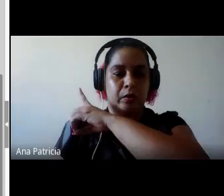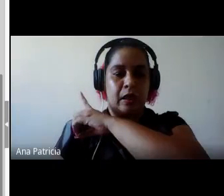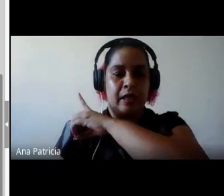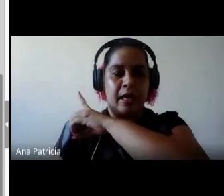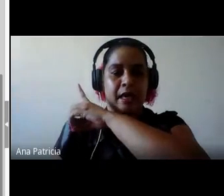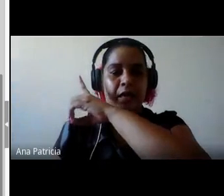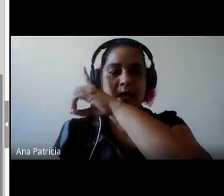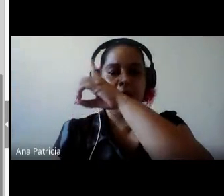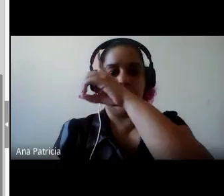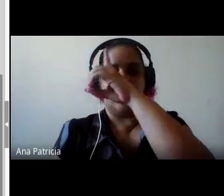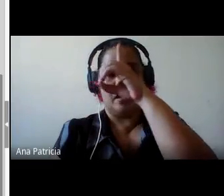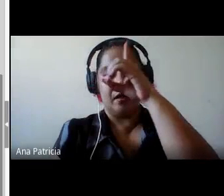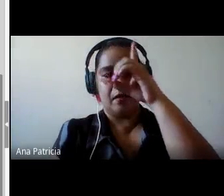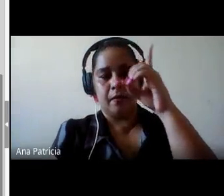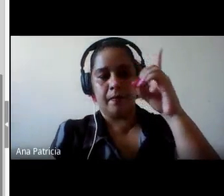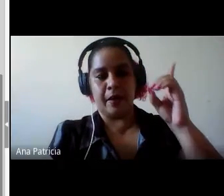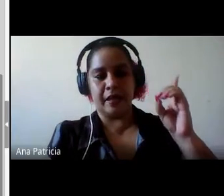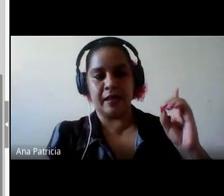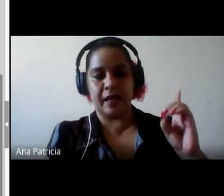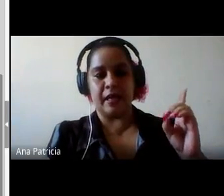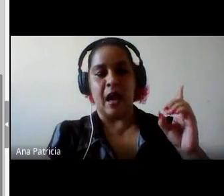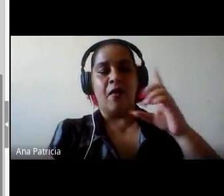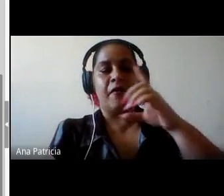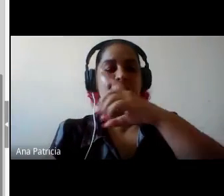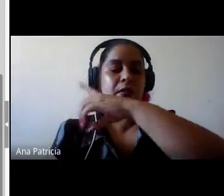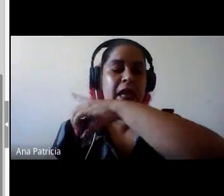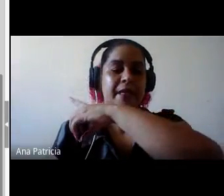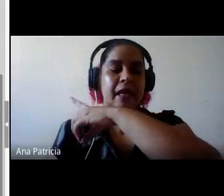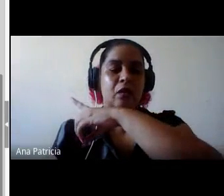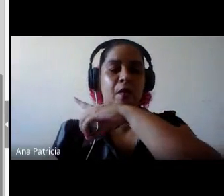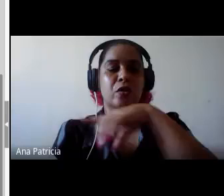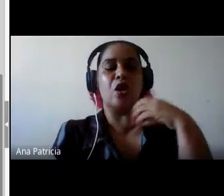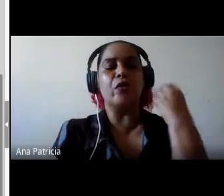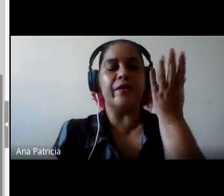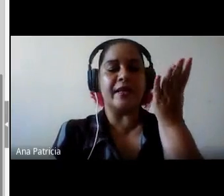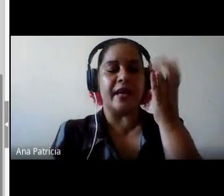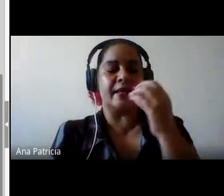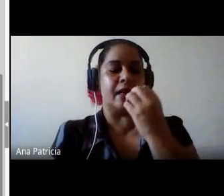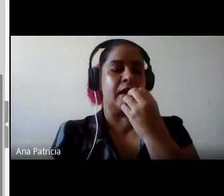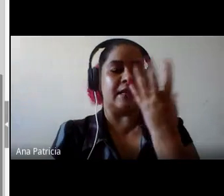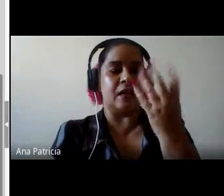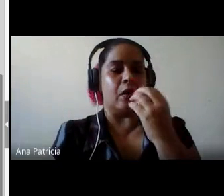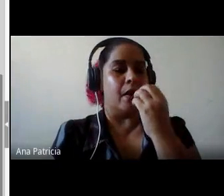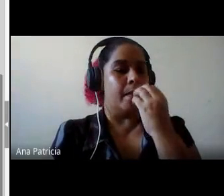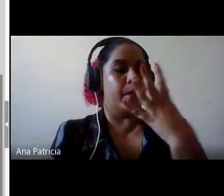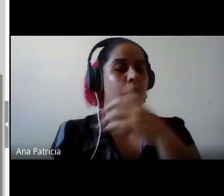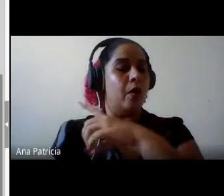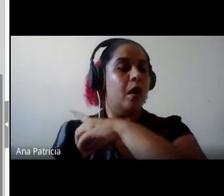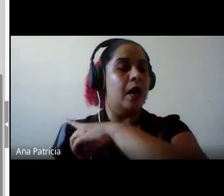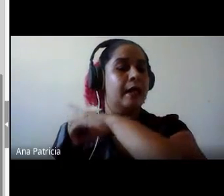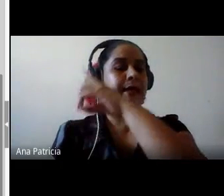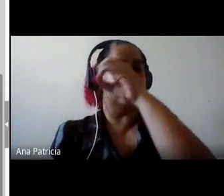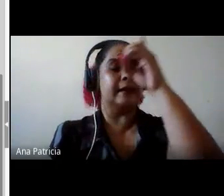Eu boto da direita para a esquerda. Faço um semicírculo como se o sol estivesse nascendo, ó.